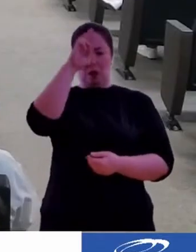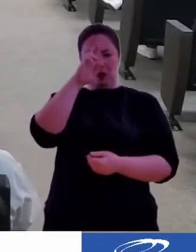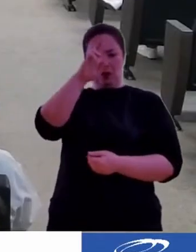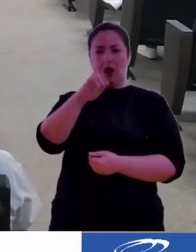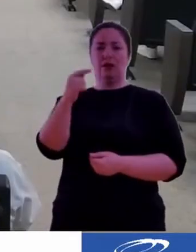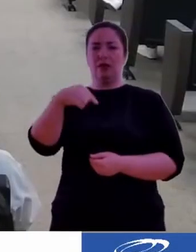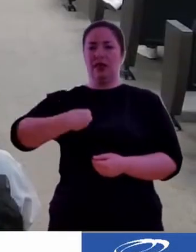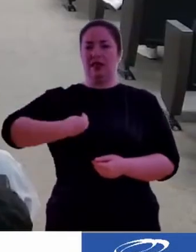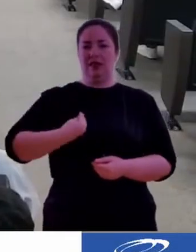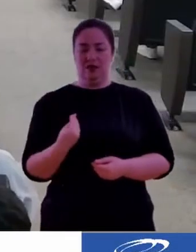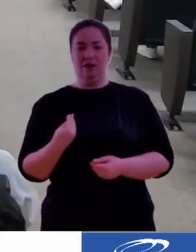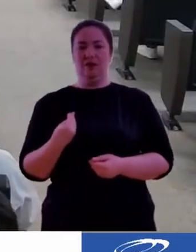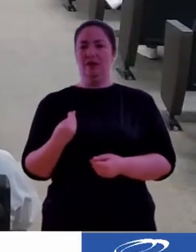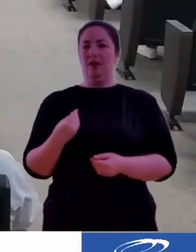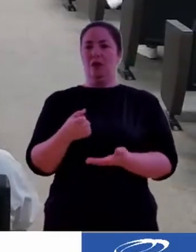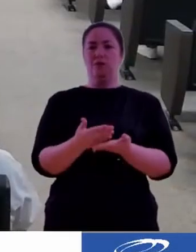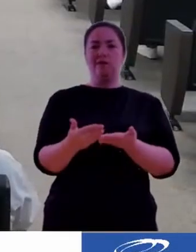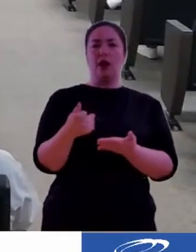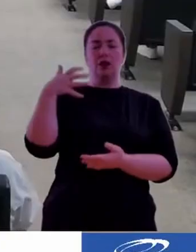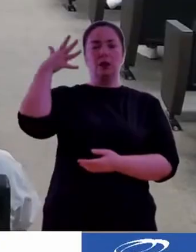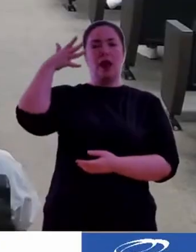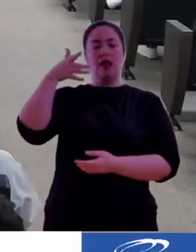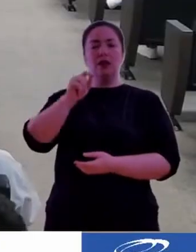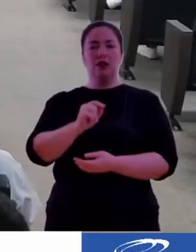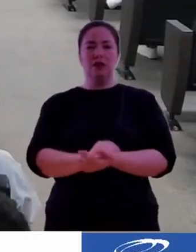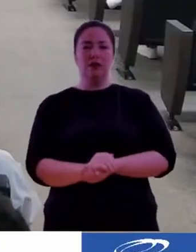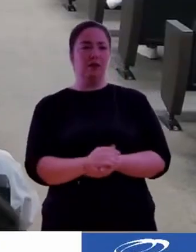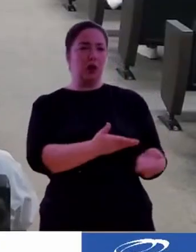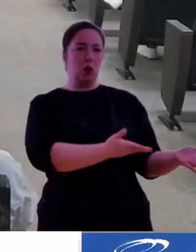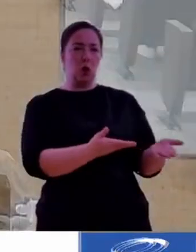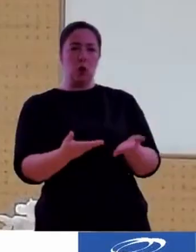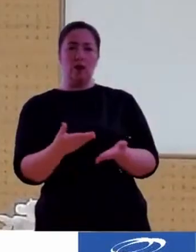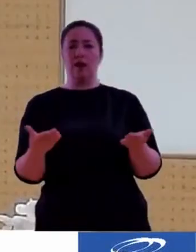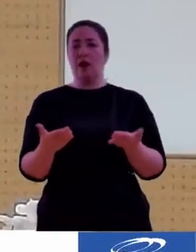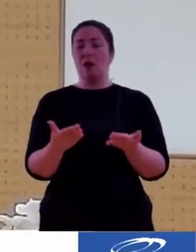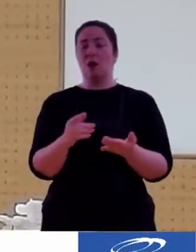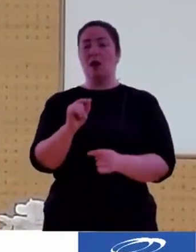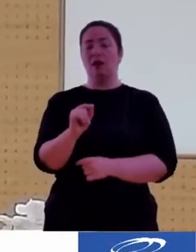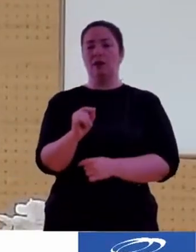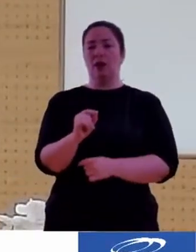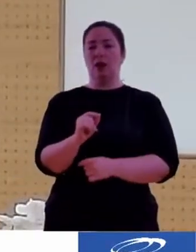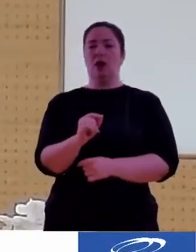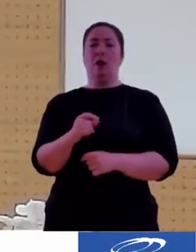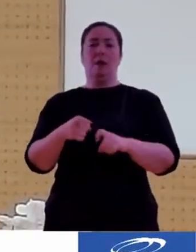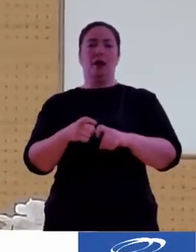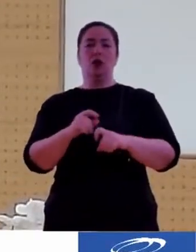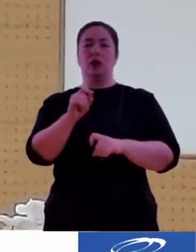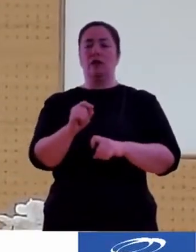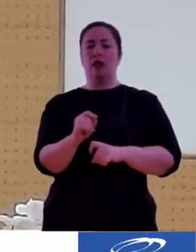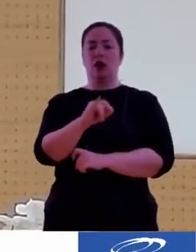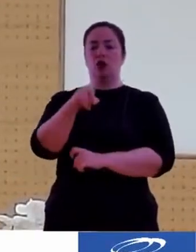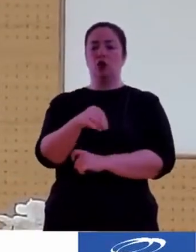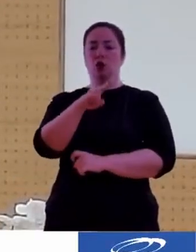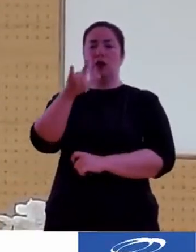das palestras. Eu chamo para iniciar o Ciclo Internacional de Atualização em Infecção Ortopédica a doutora Juliana Arruda de